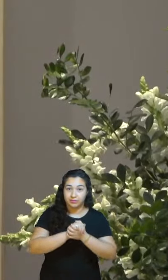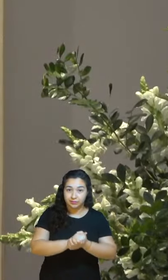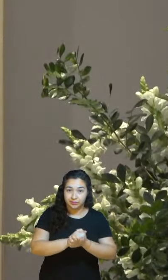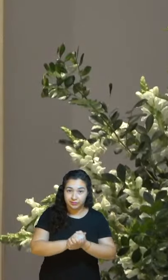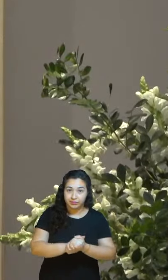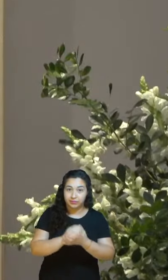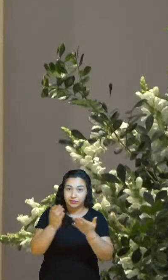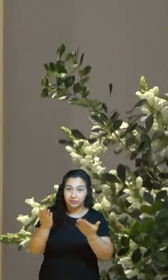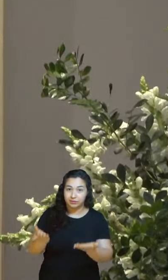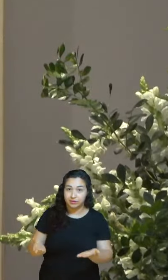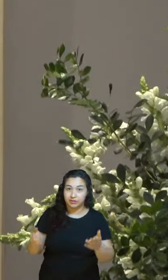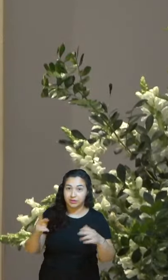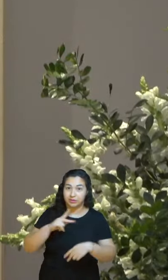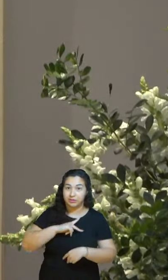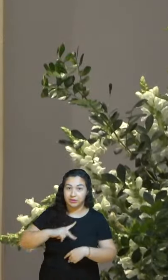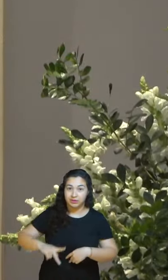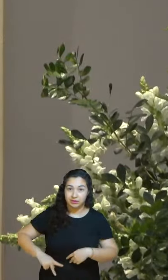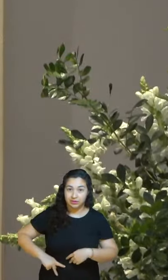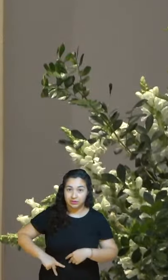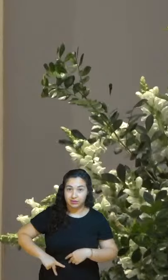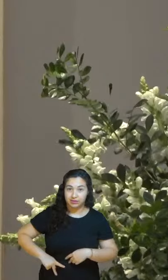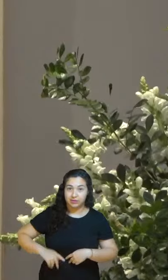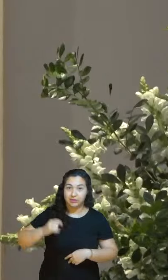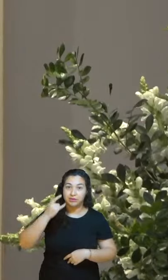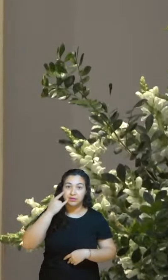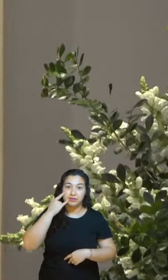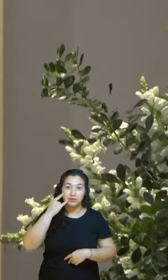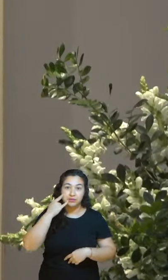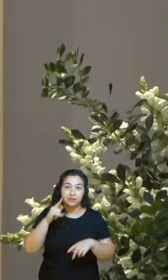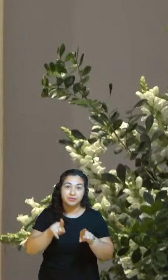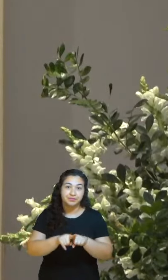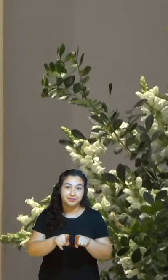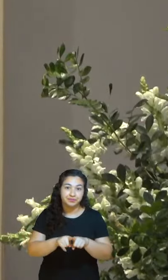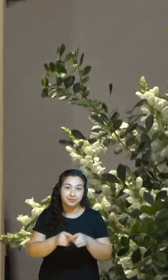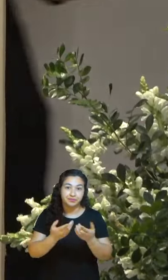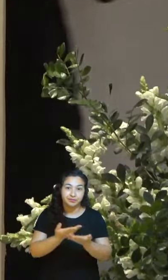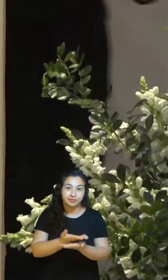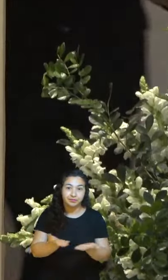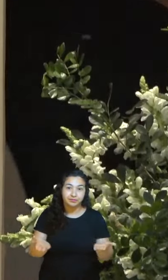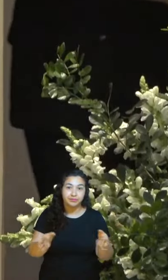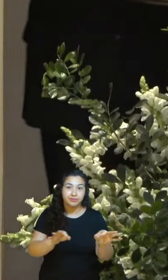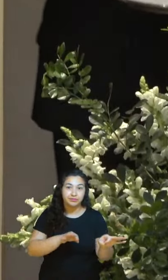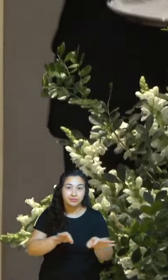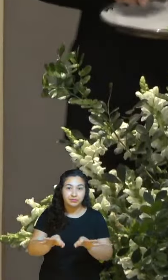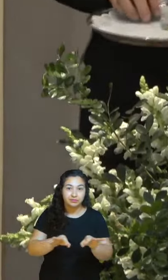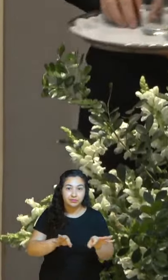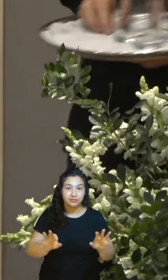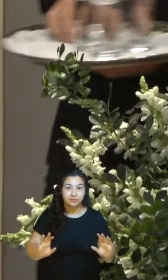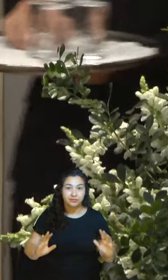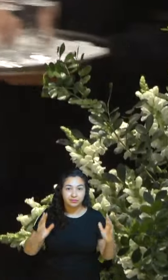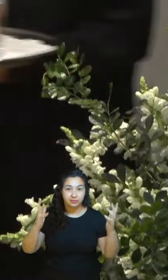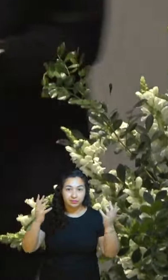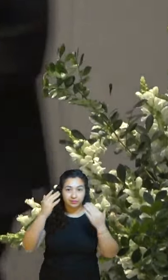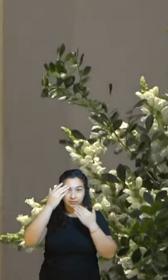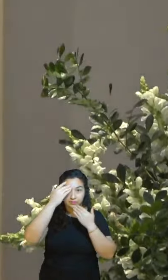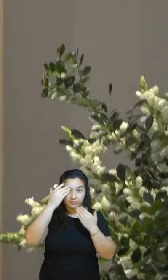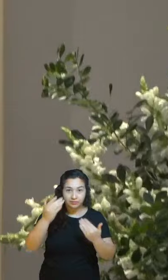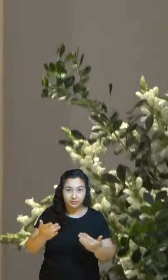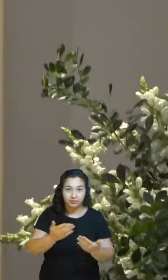presidência da Assembleia Legislativa e também dos membros que organizaram esse evento nossos